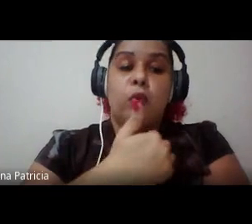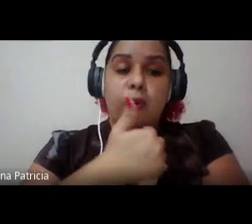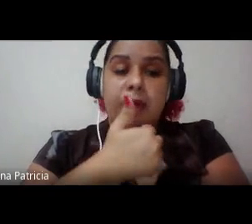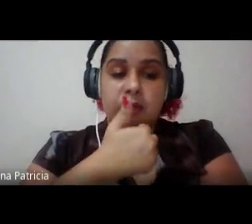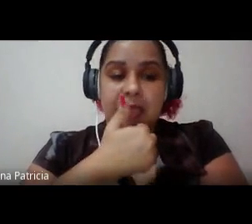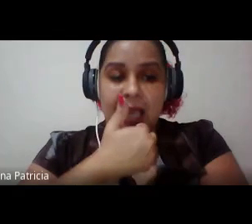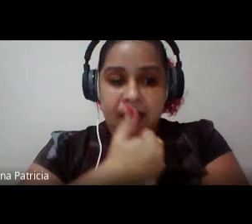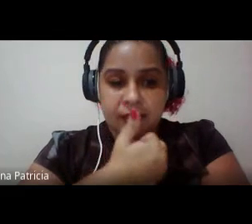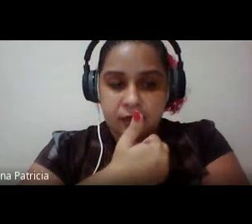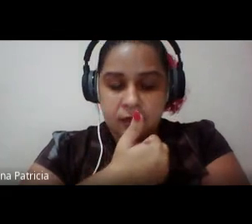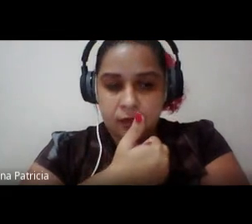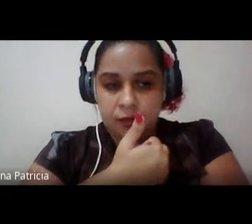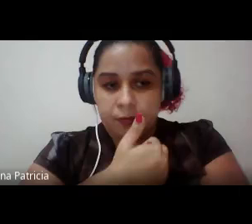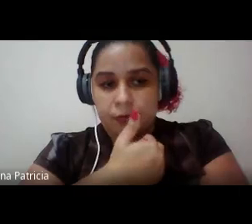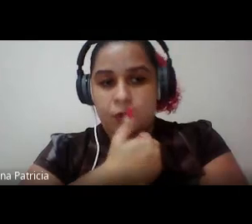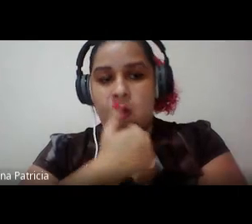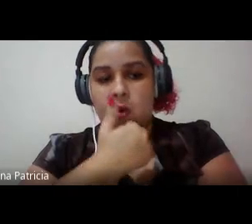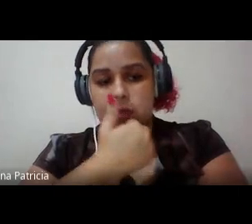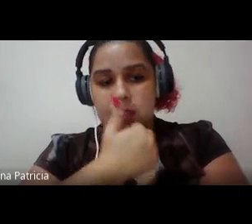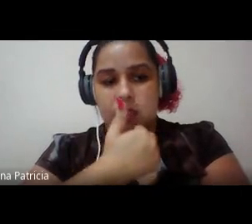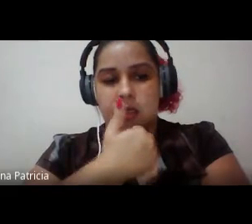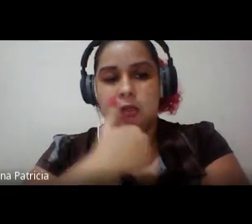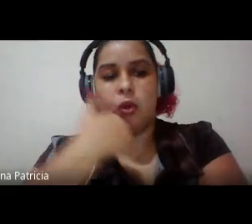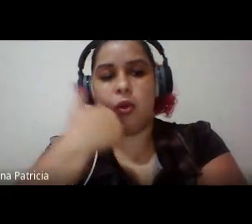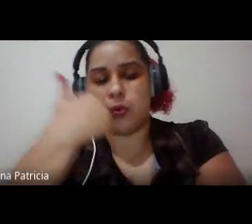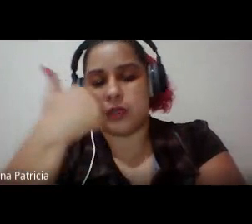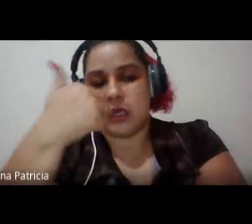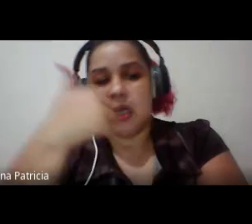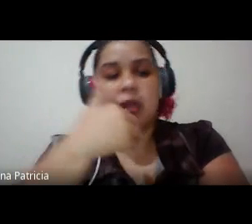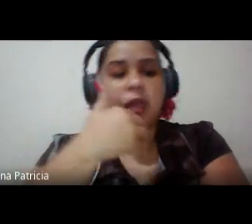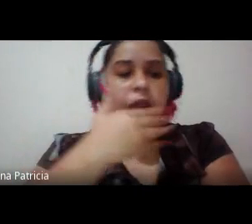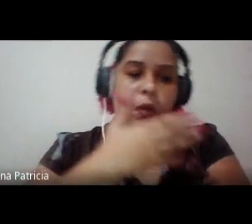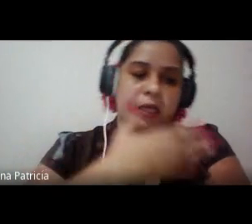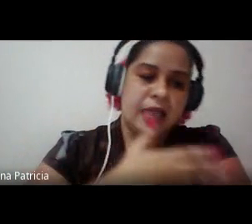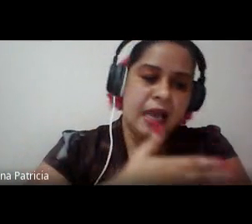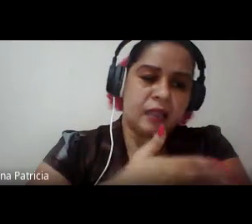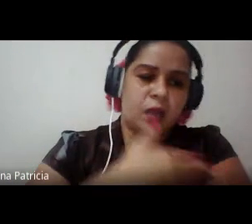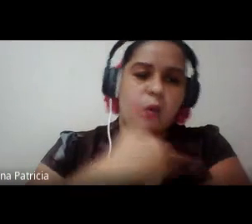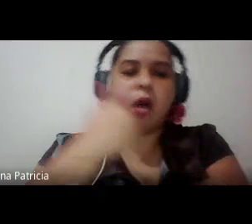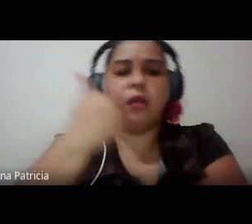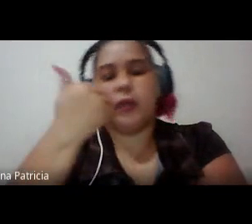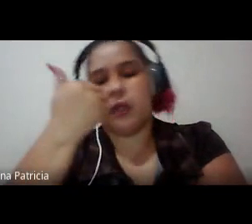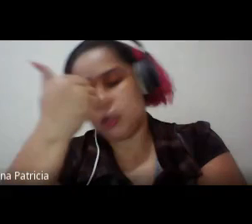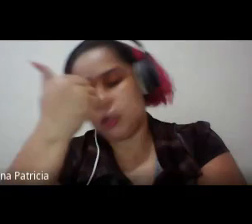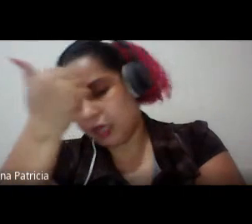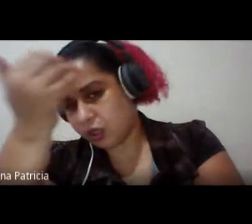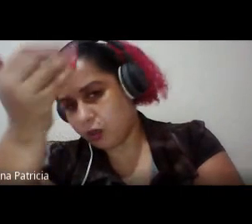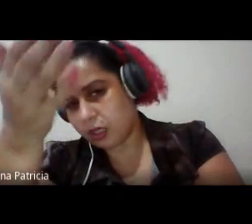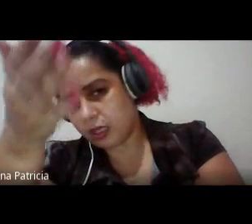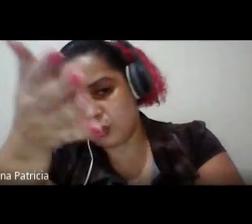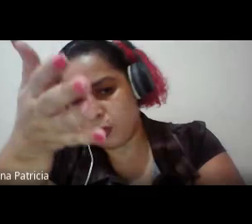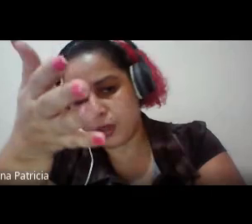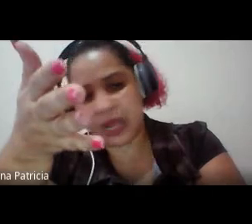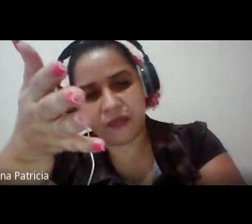O número 10, 11, 12, tanto em quantidade quanto em